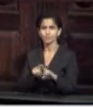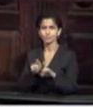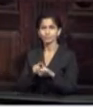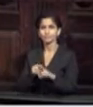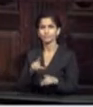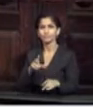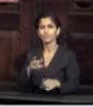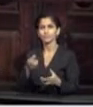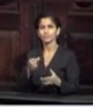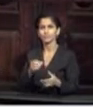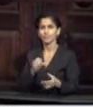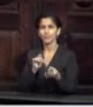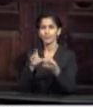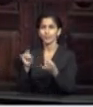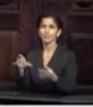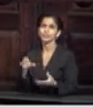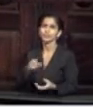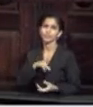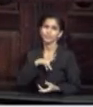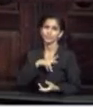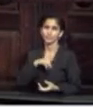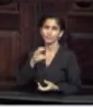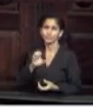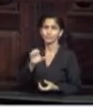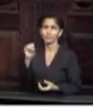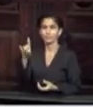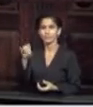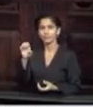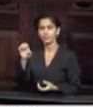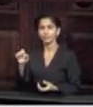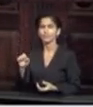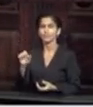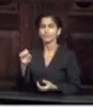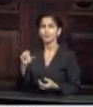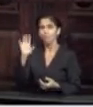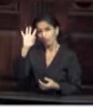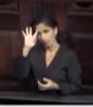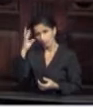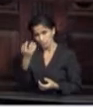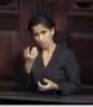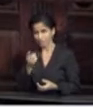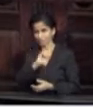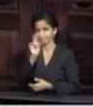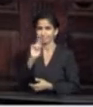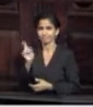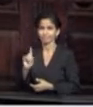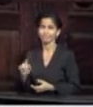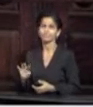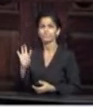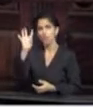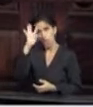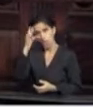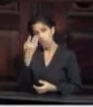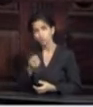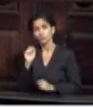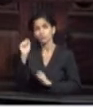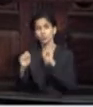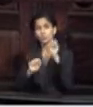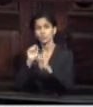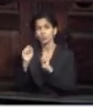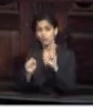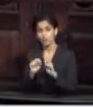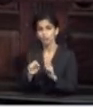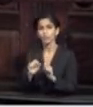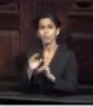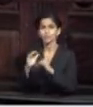desses empréstimos, resolverá o problema. Fatalmente não resolverá. O que resolve o problema do Estado do Rio, para superar